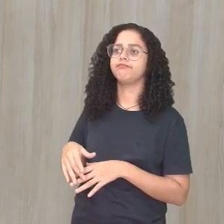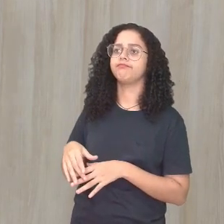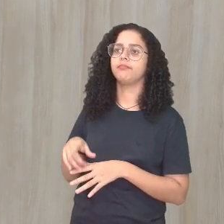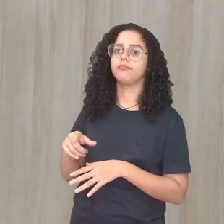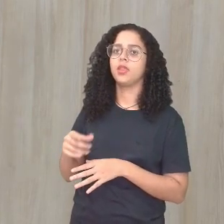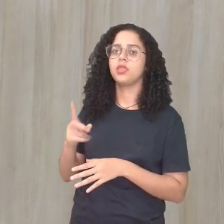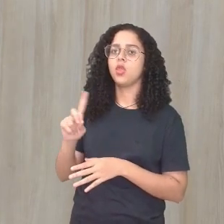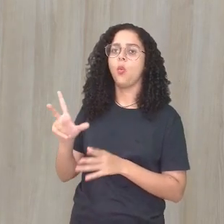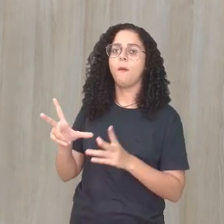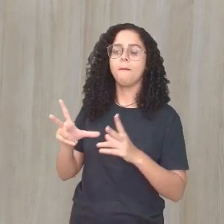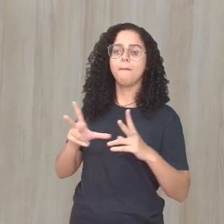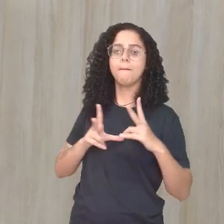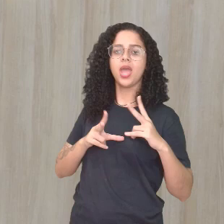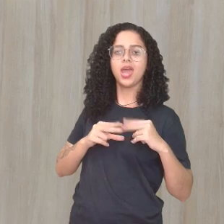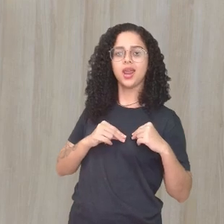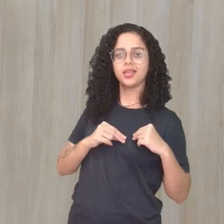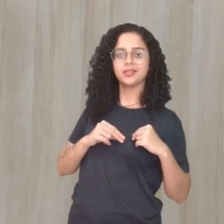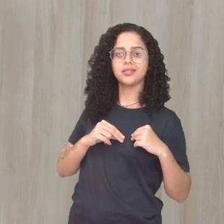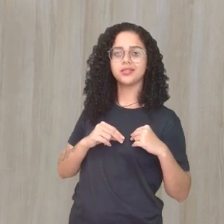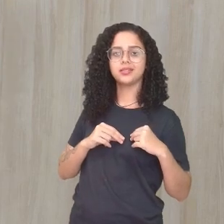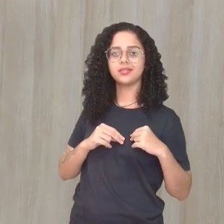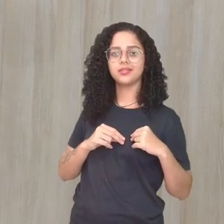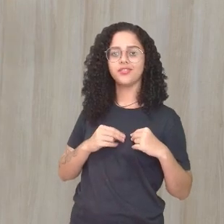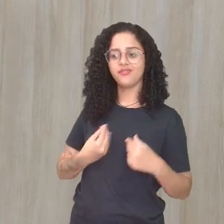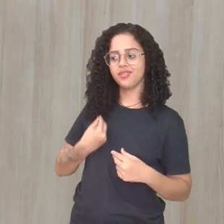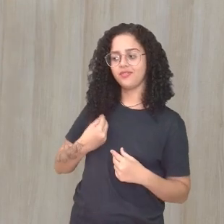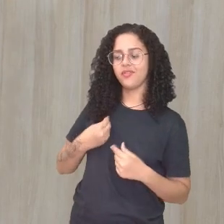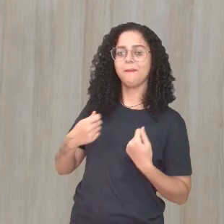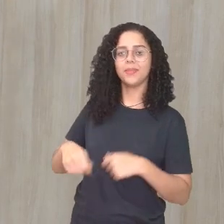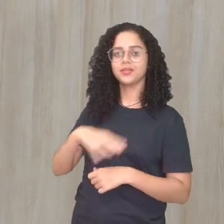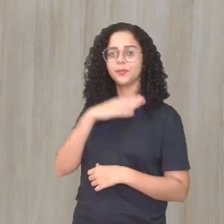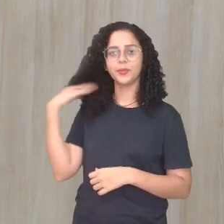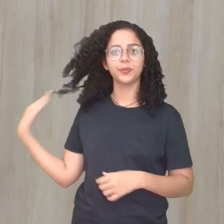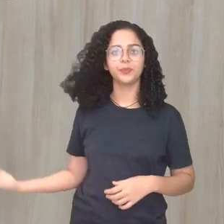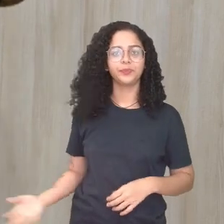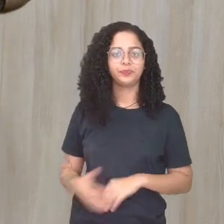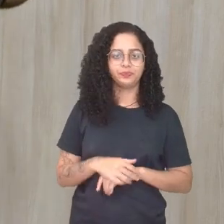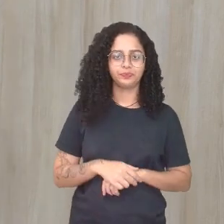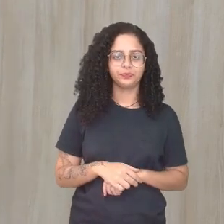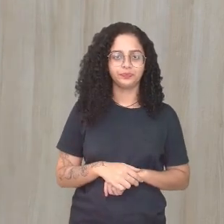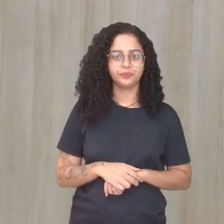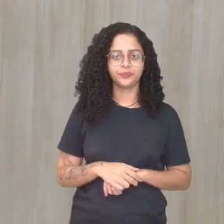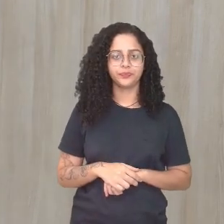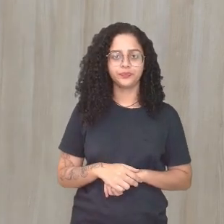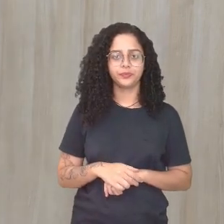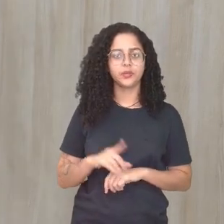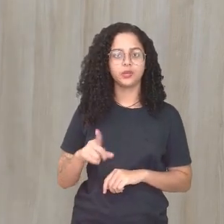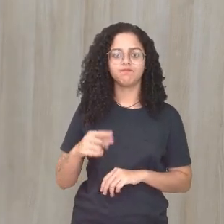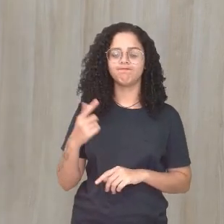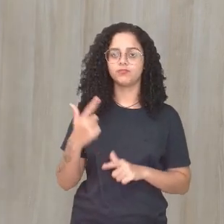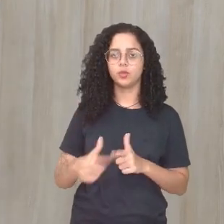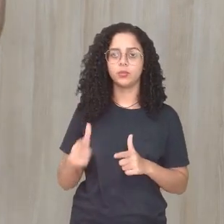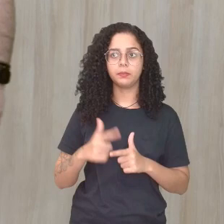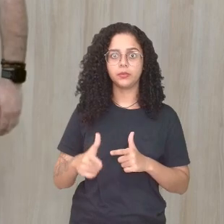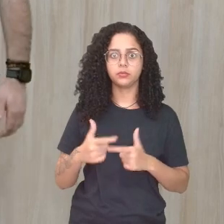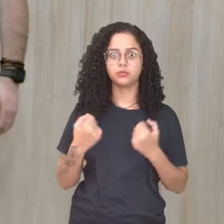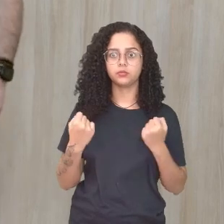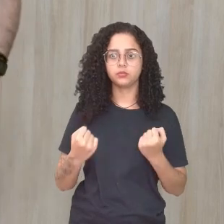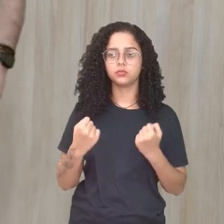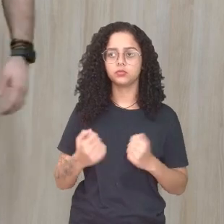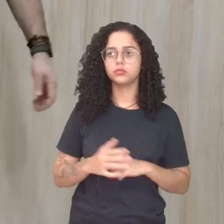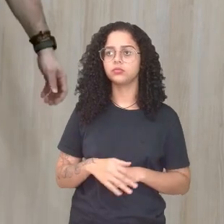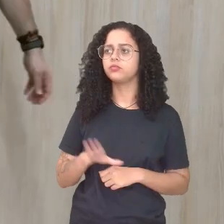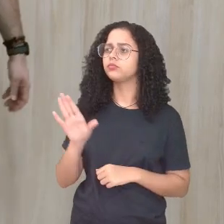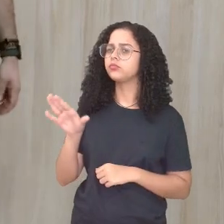indigno, certo? E ele merece ser exterminado, né? E isso é muito problemático, ok? Ô,